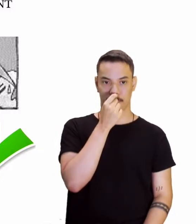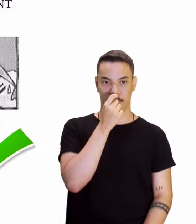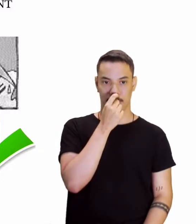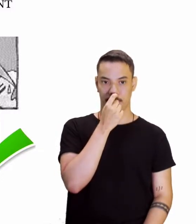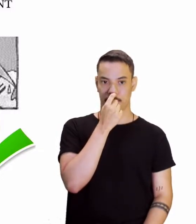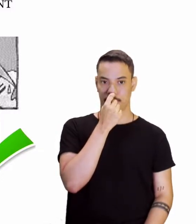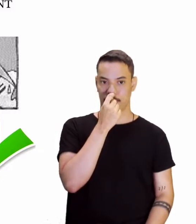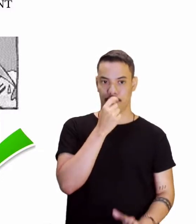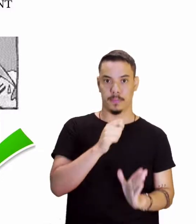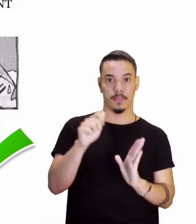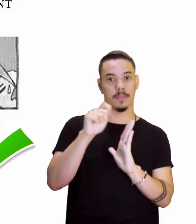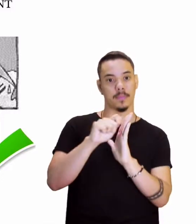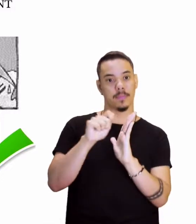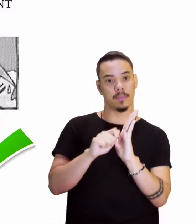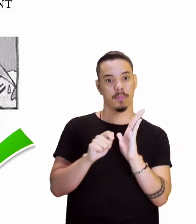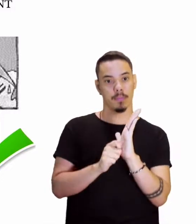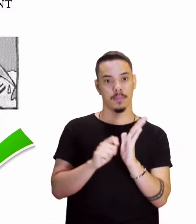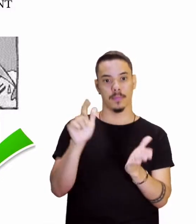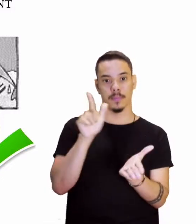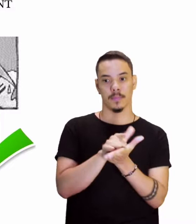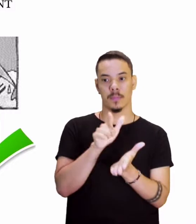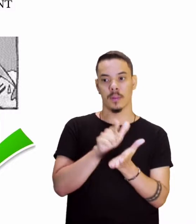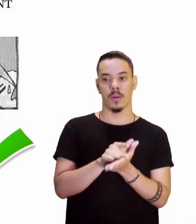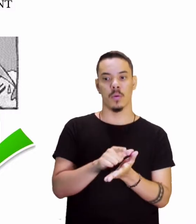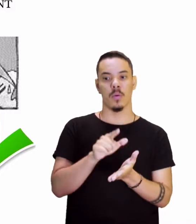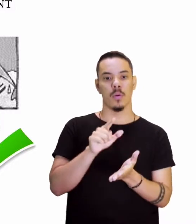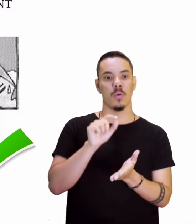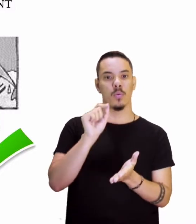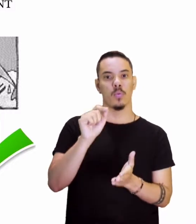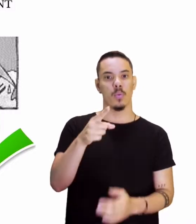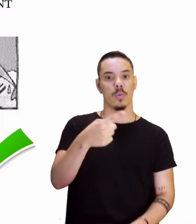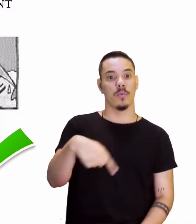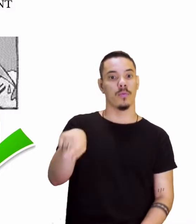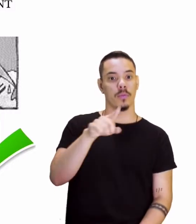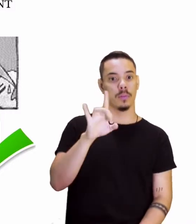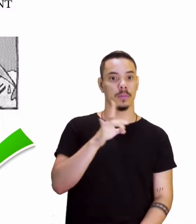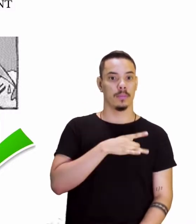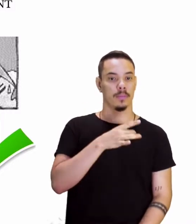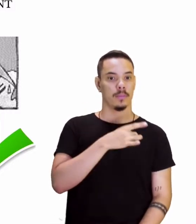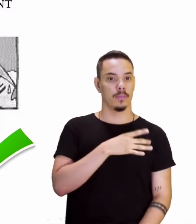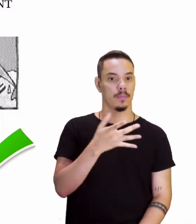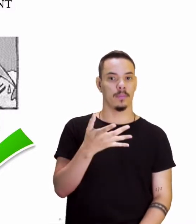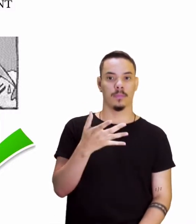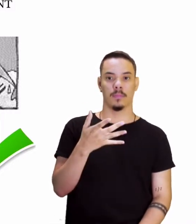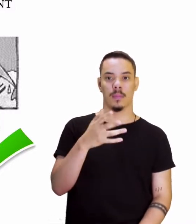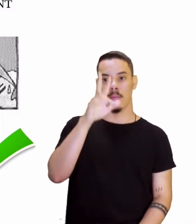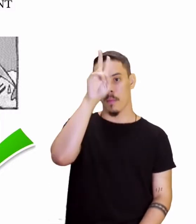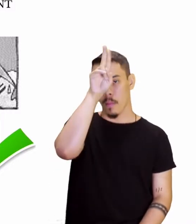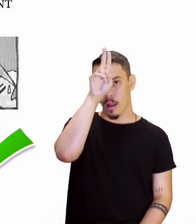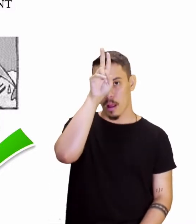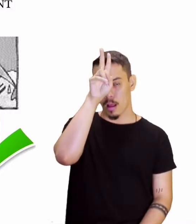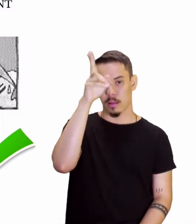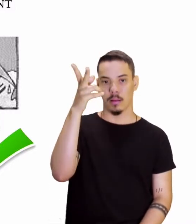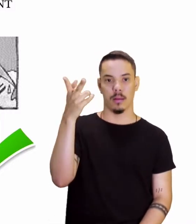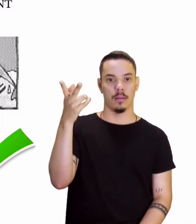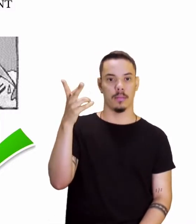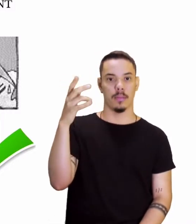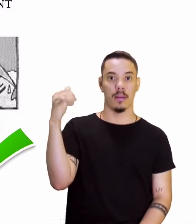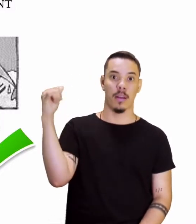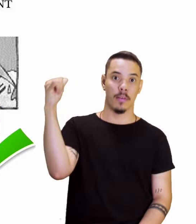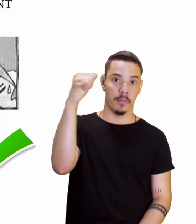numa folha do que vocês têm mais medo. Medo de barata? Medo